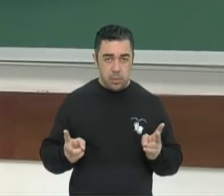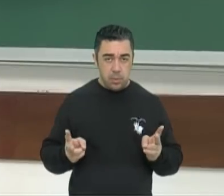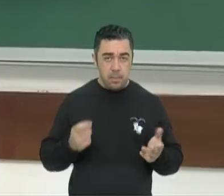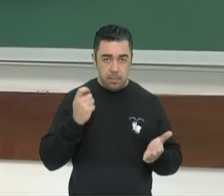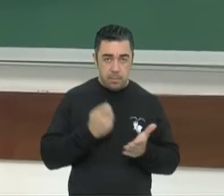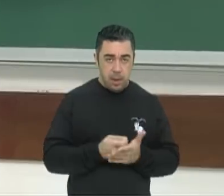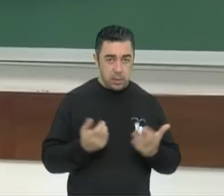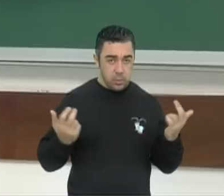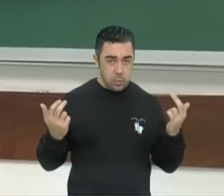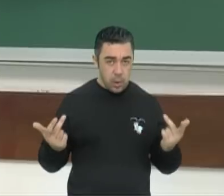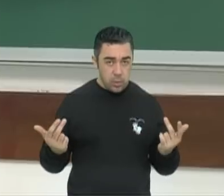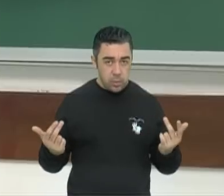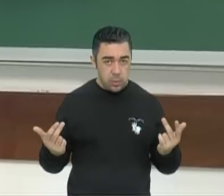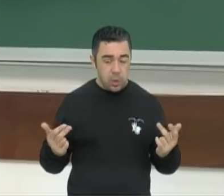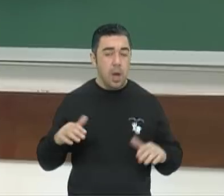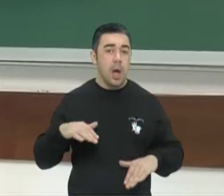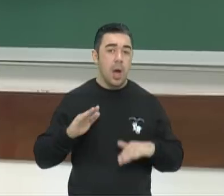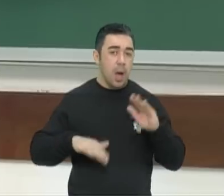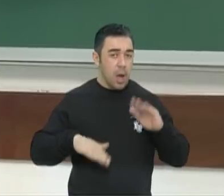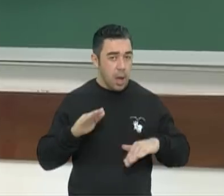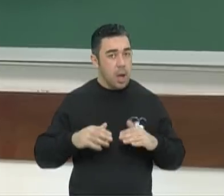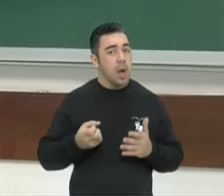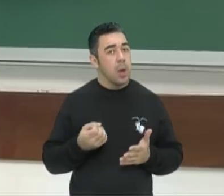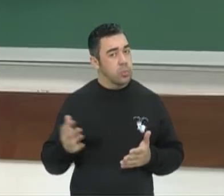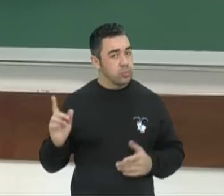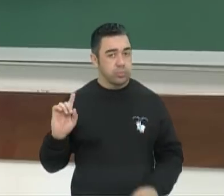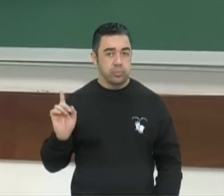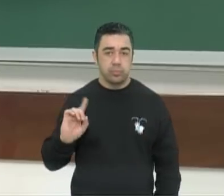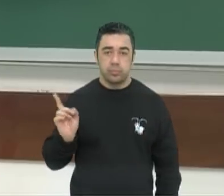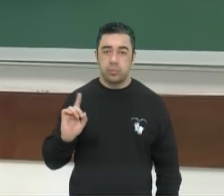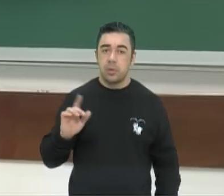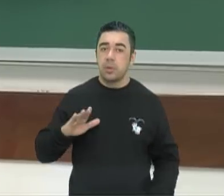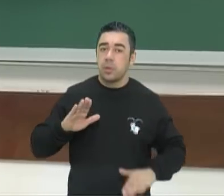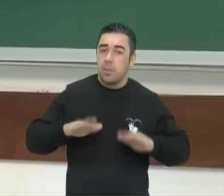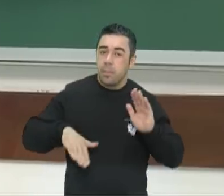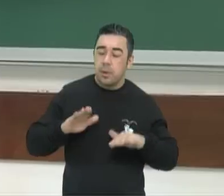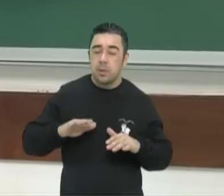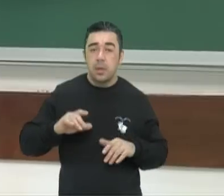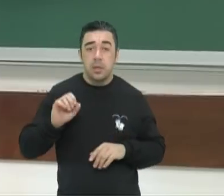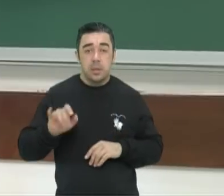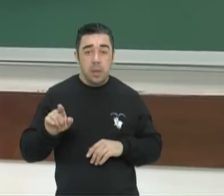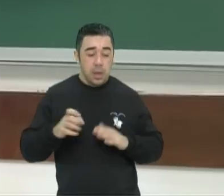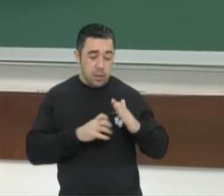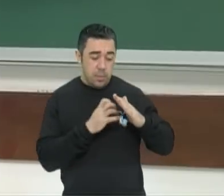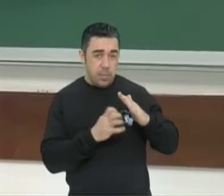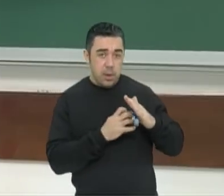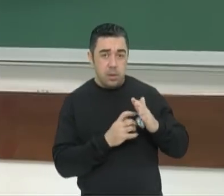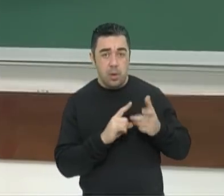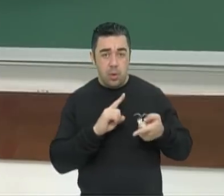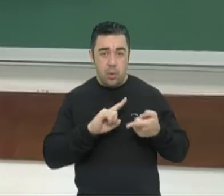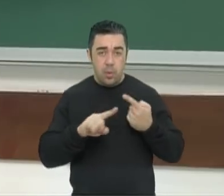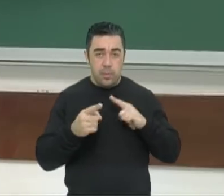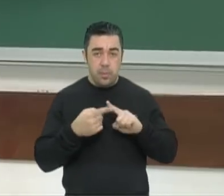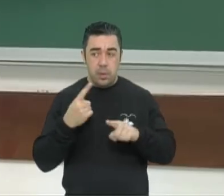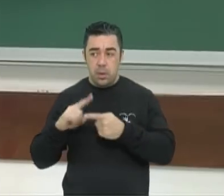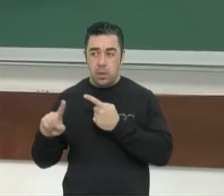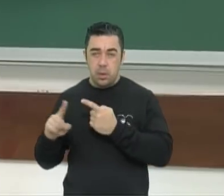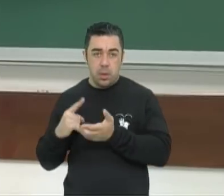preço? Em alguns casos não. E aí o que acontece? Se essas empresas decidem, esses